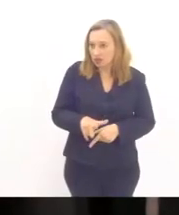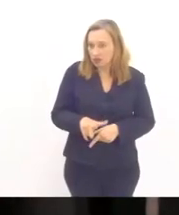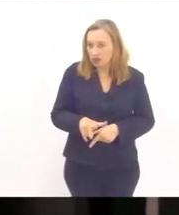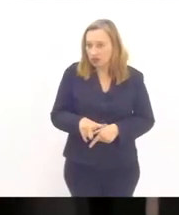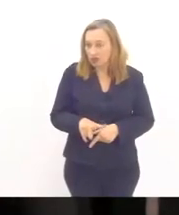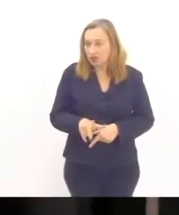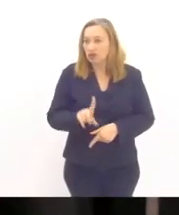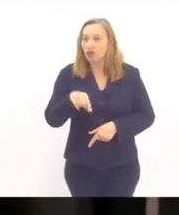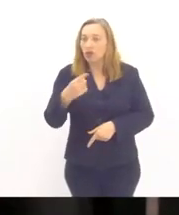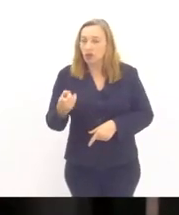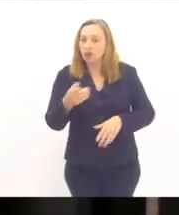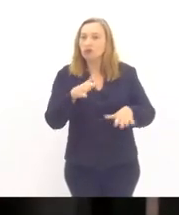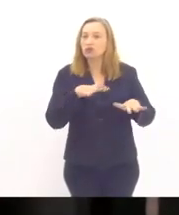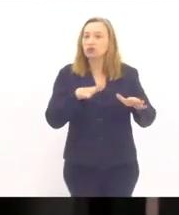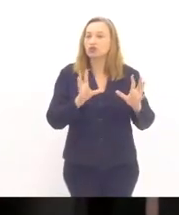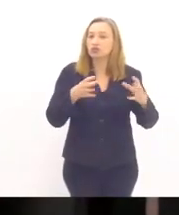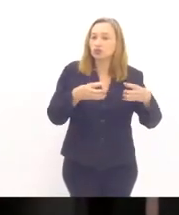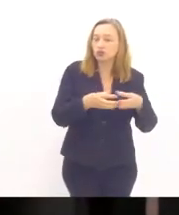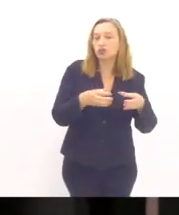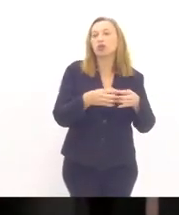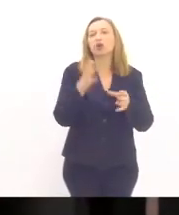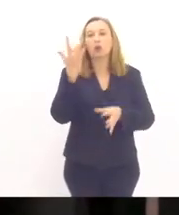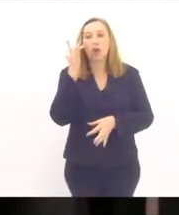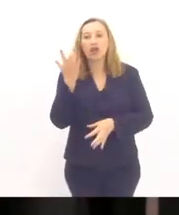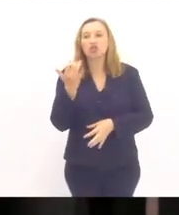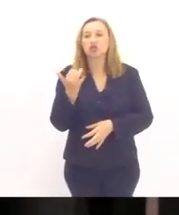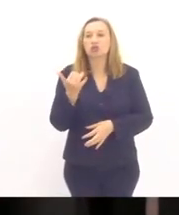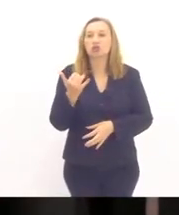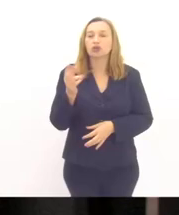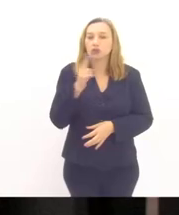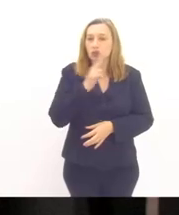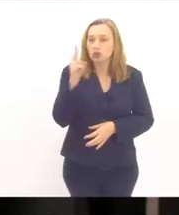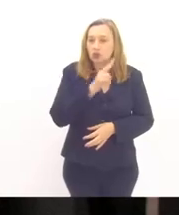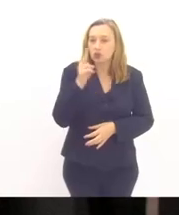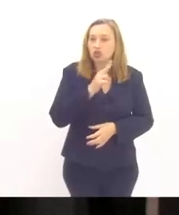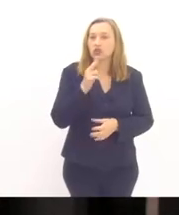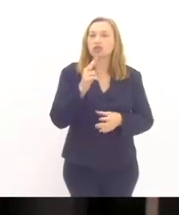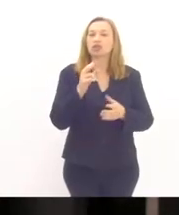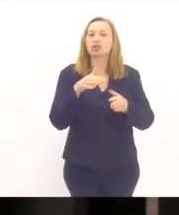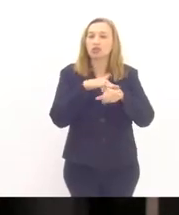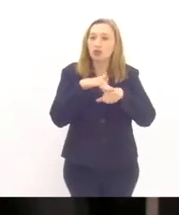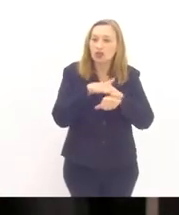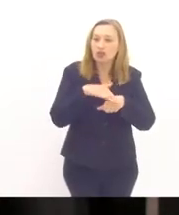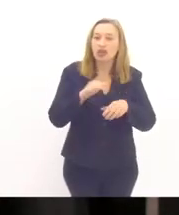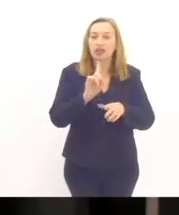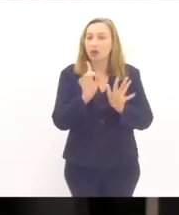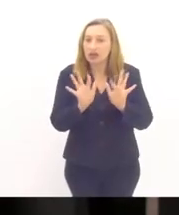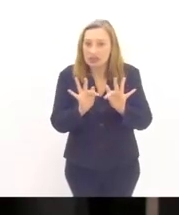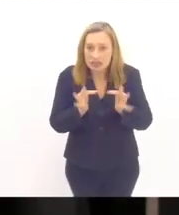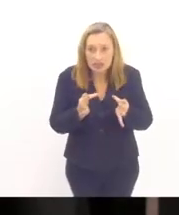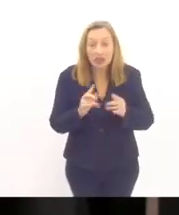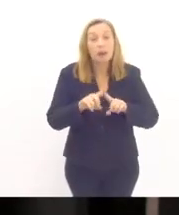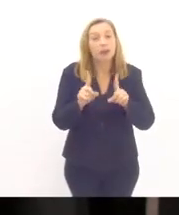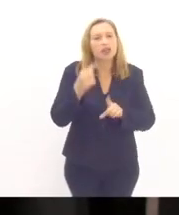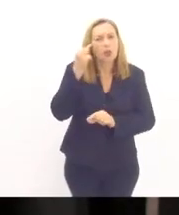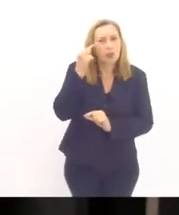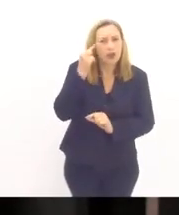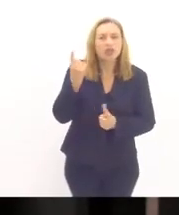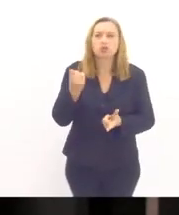outras manifestações, que eu acho urgente a gente estar conversando. Não é simples, mas eu penso